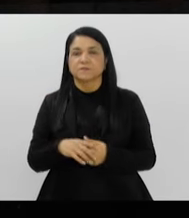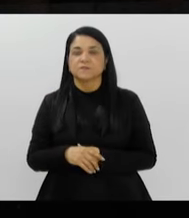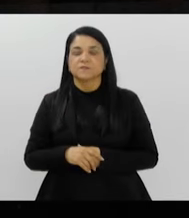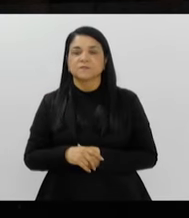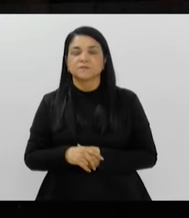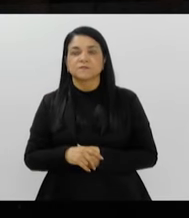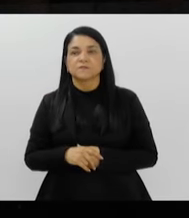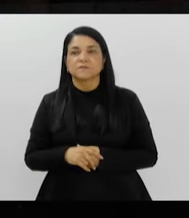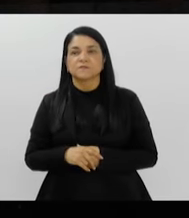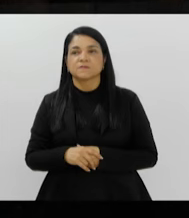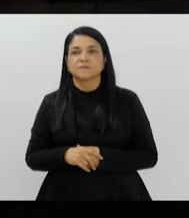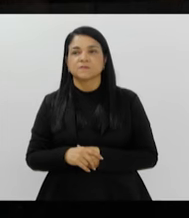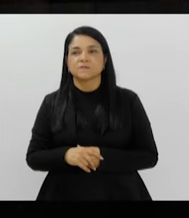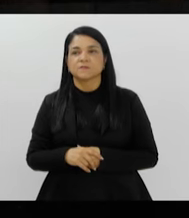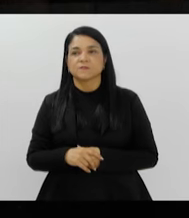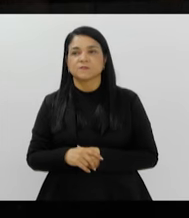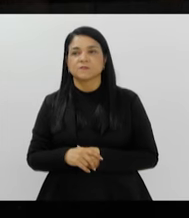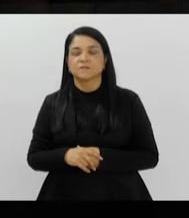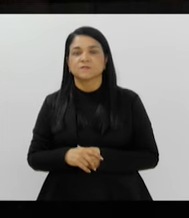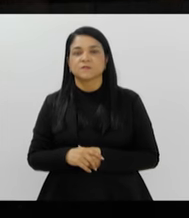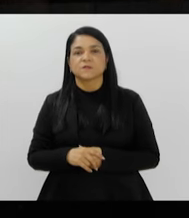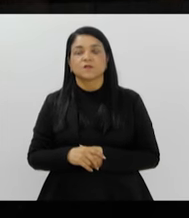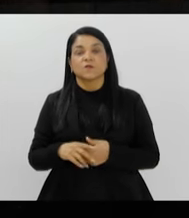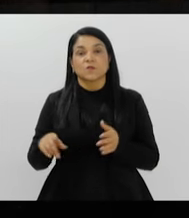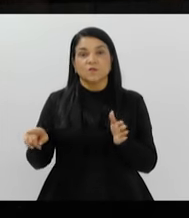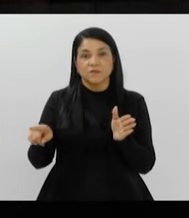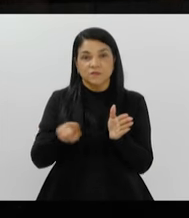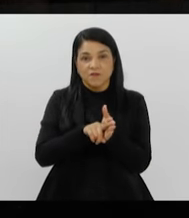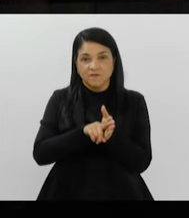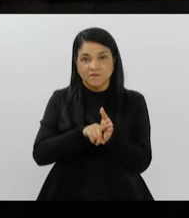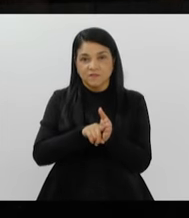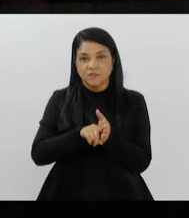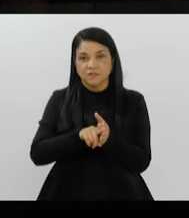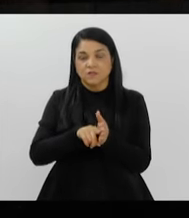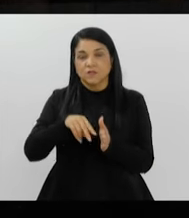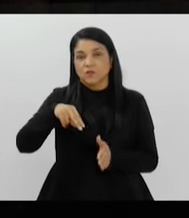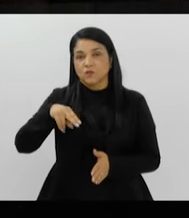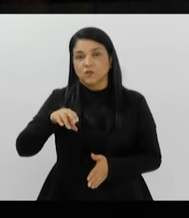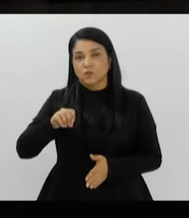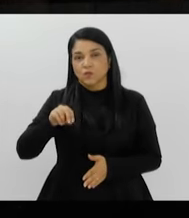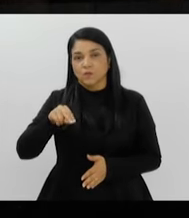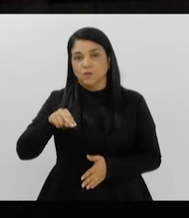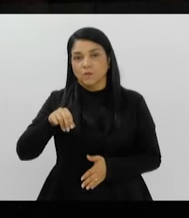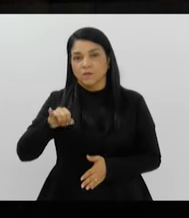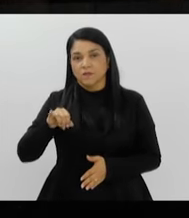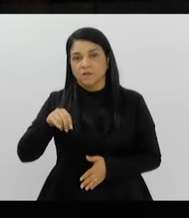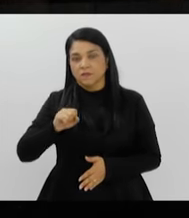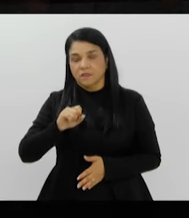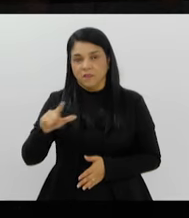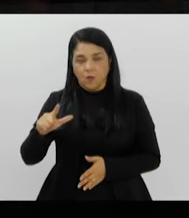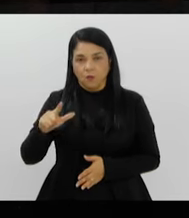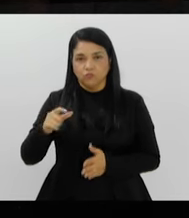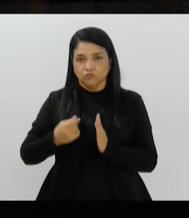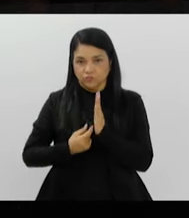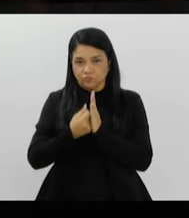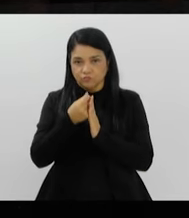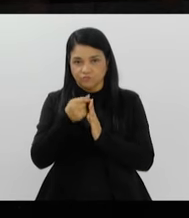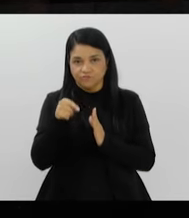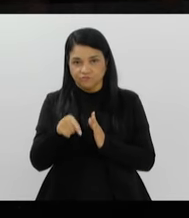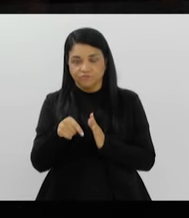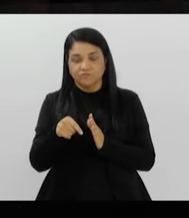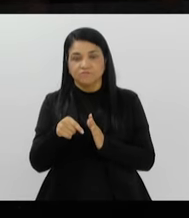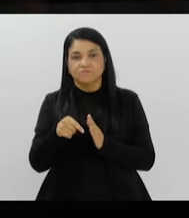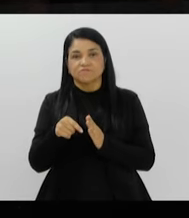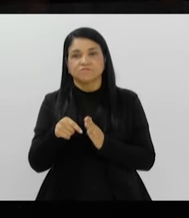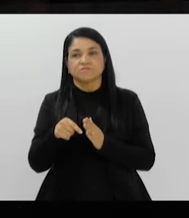o déficit nominal do orçamento, está aqui no item 14 da análise do André, está em